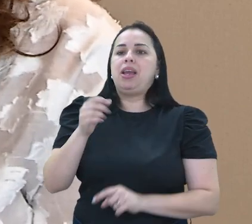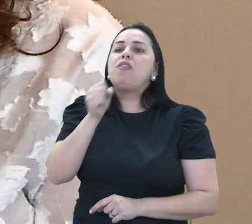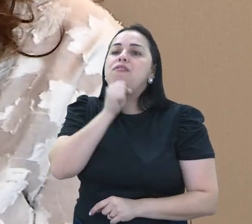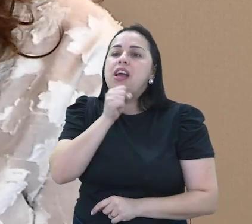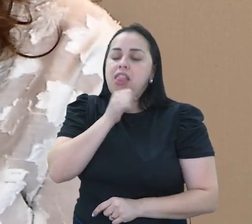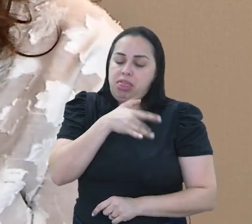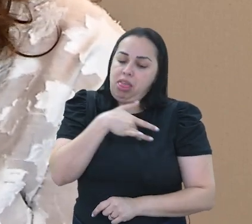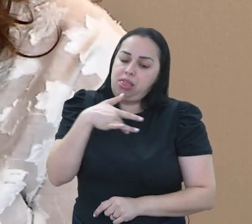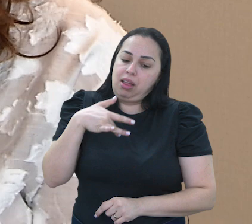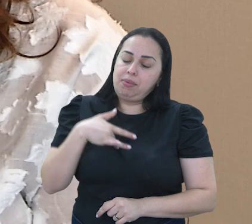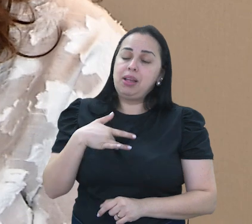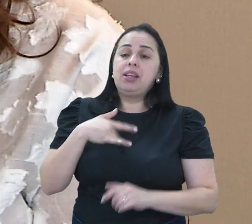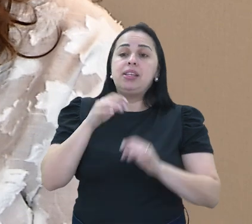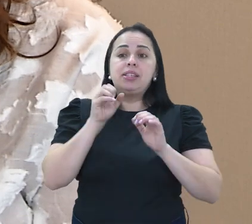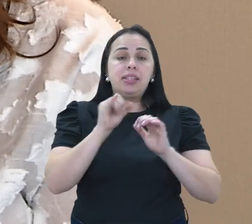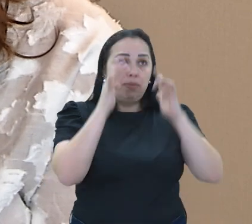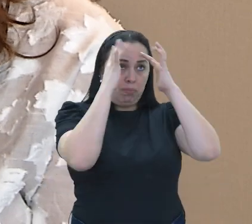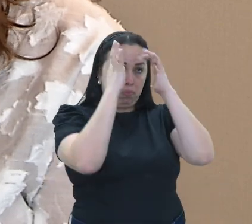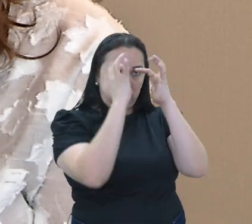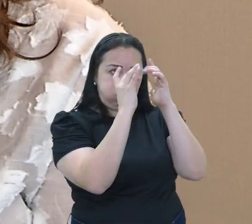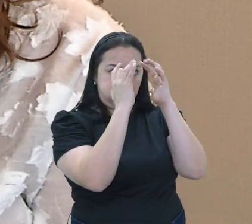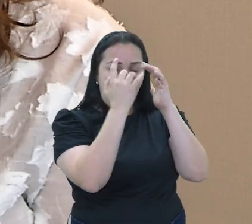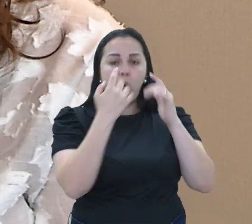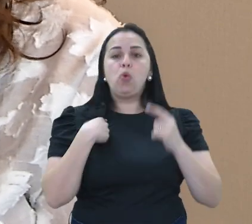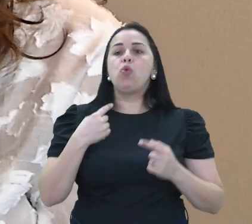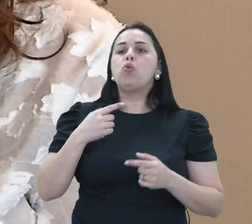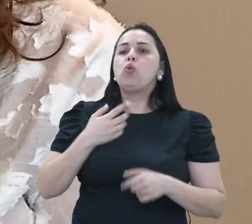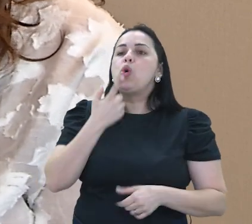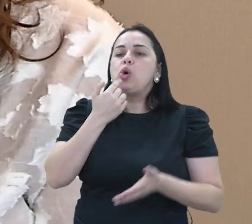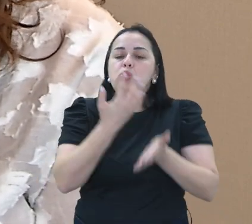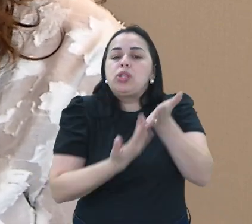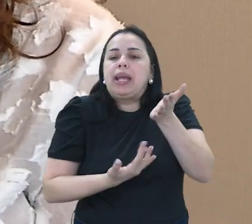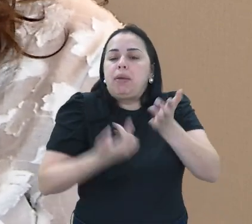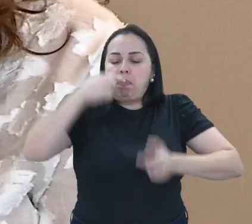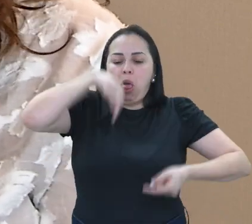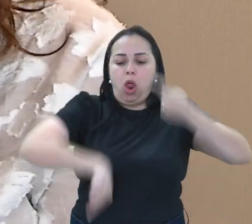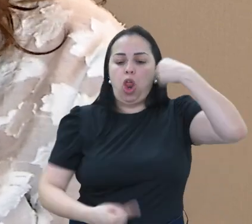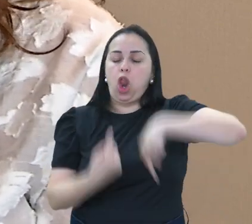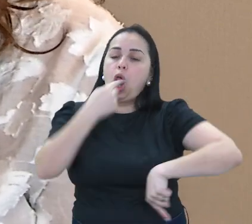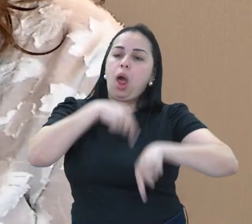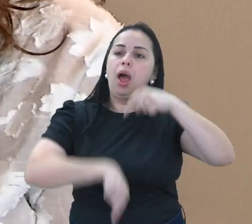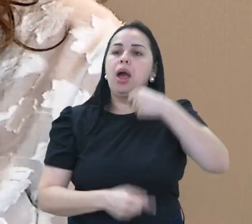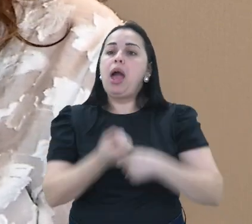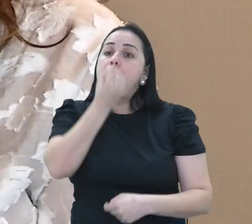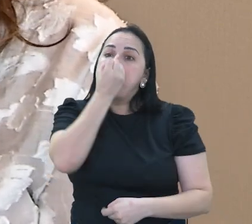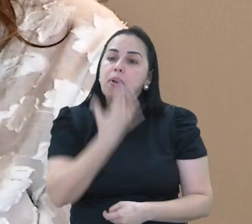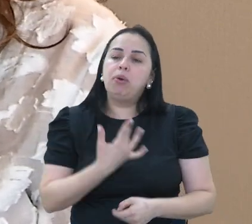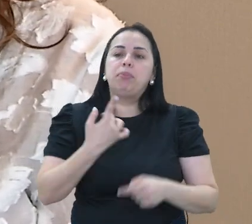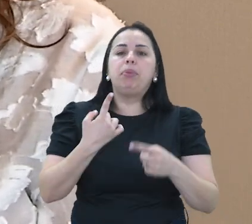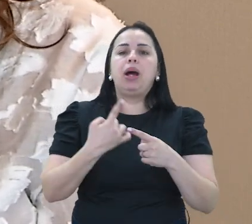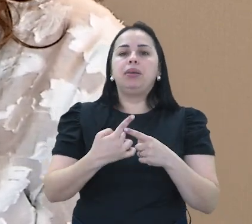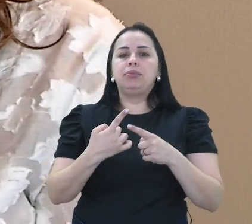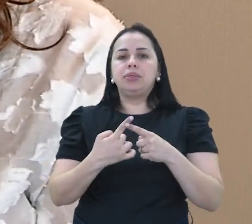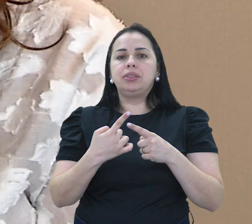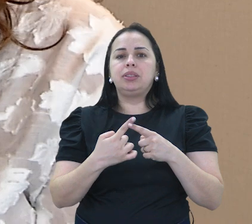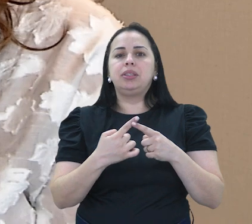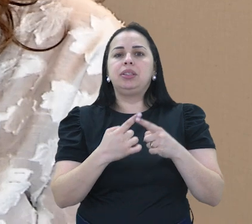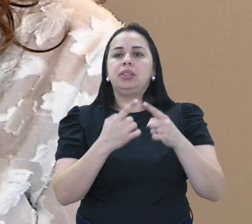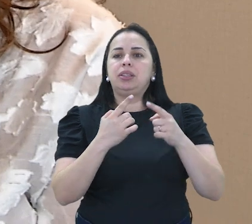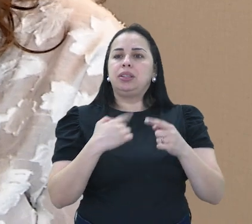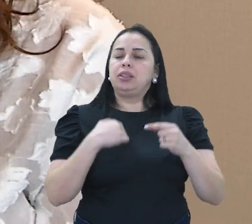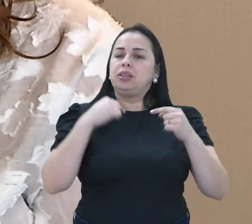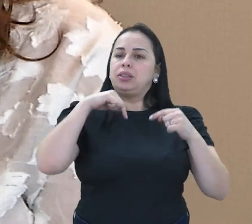através da atividade física a gente acaba estimulando e aumentando o fluxo sanguíneo cerebral. E isso é muito benéfico para estimular